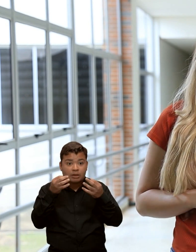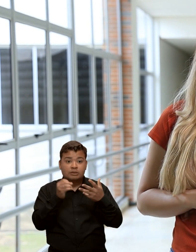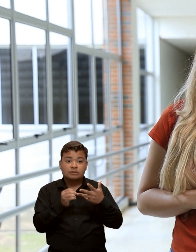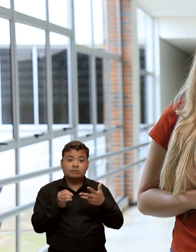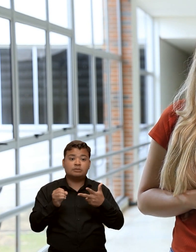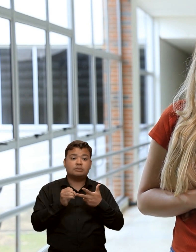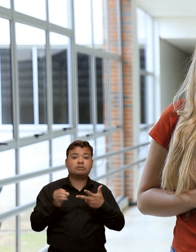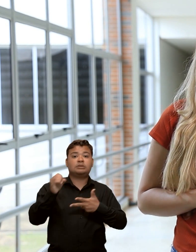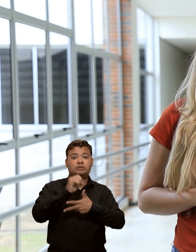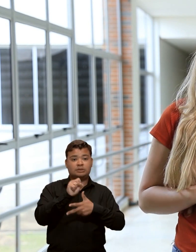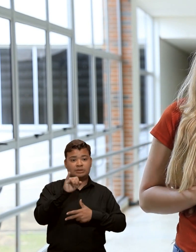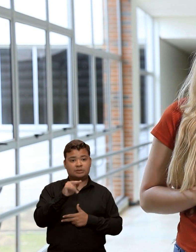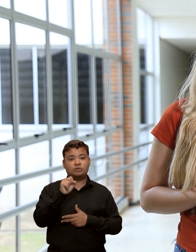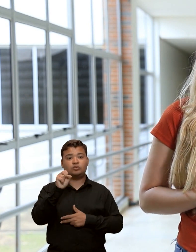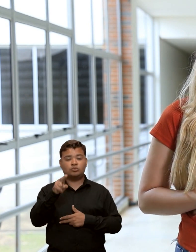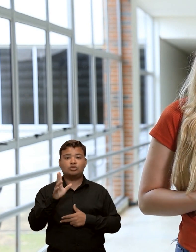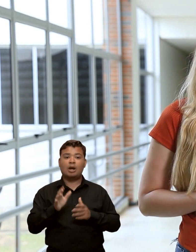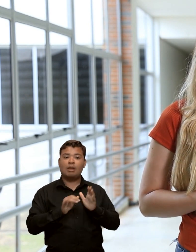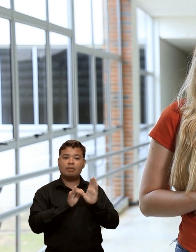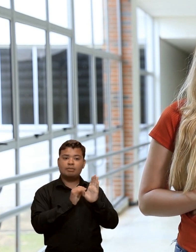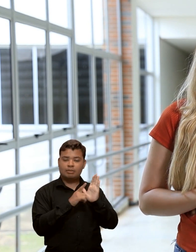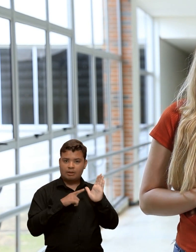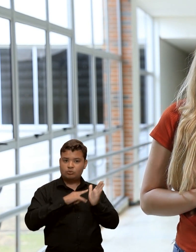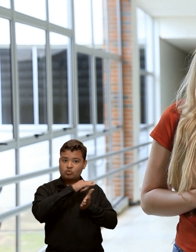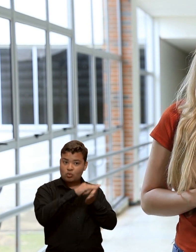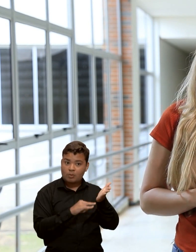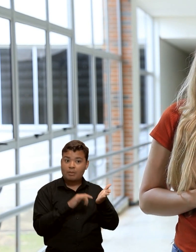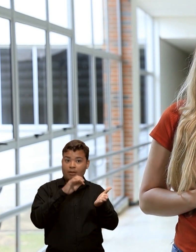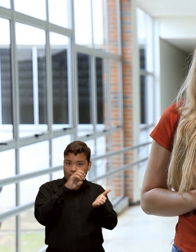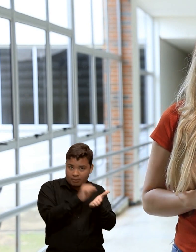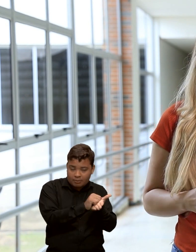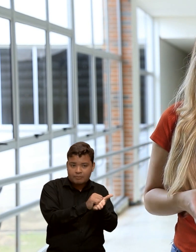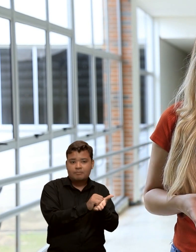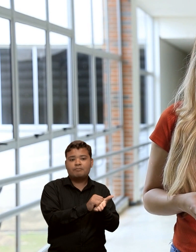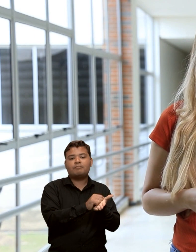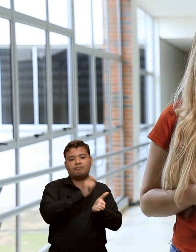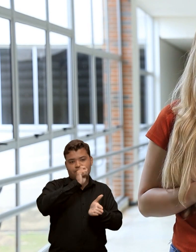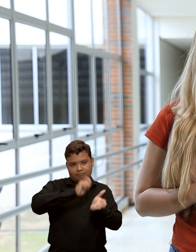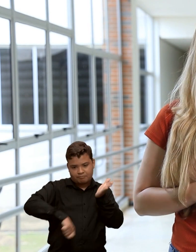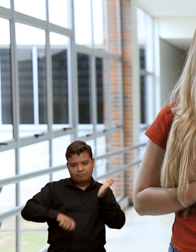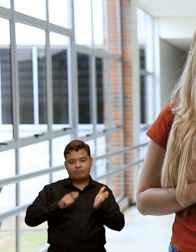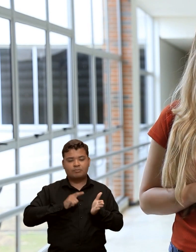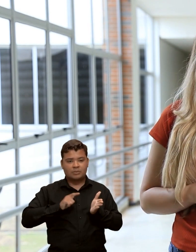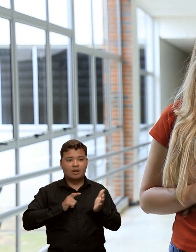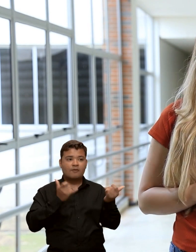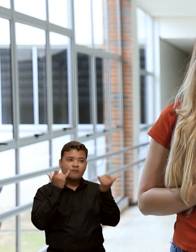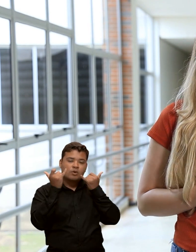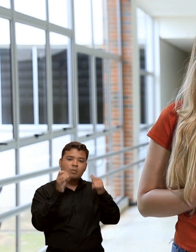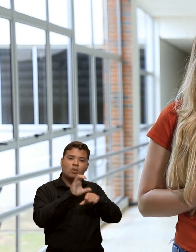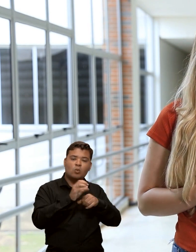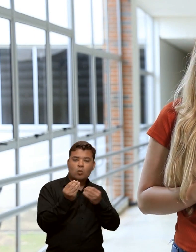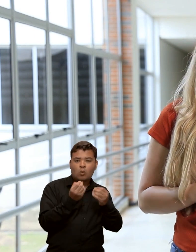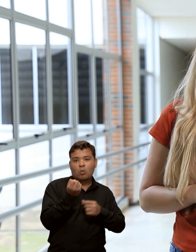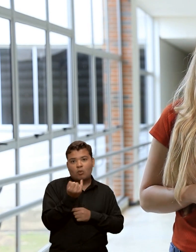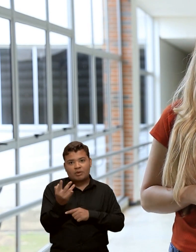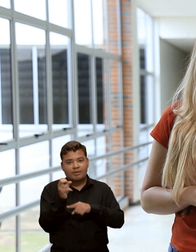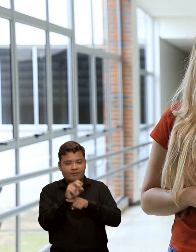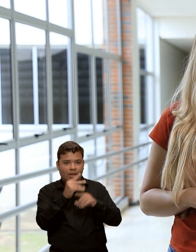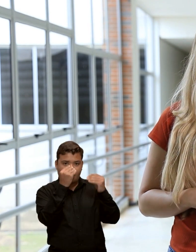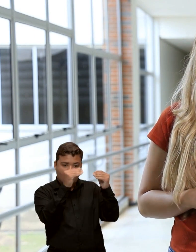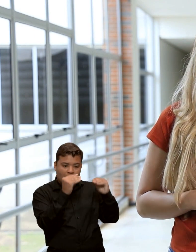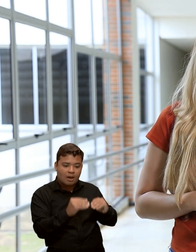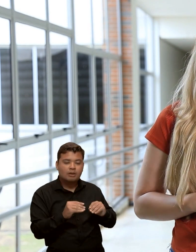adesão já está disponível e nele você encontra as informações sobre os cursos disponíveis, a quantidade de vagas, além